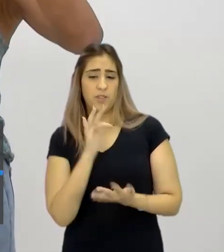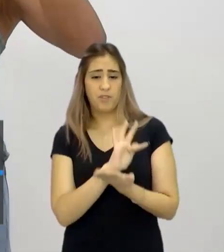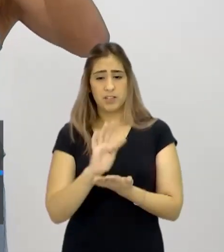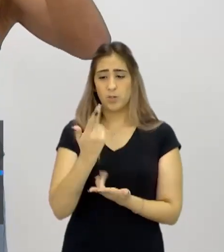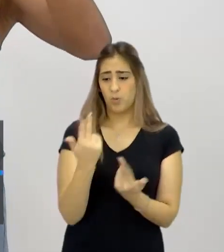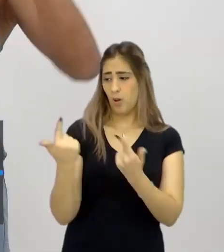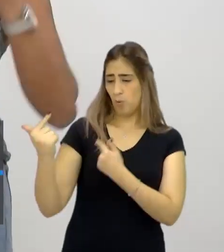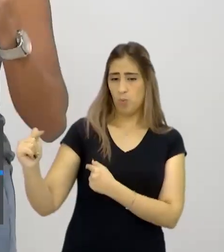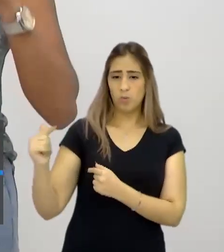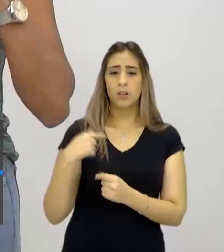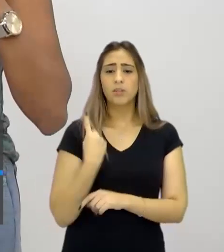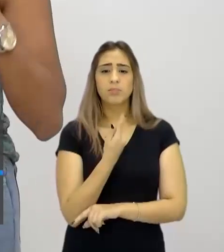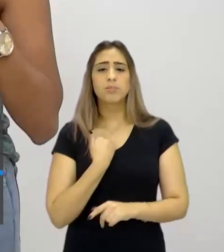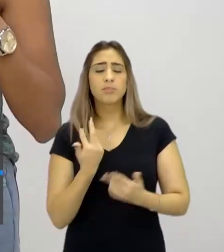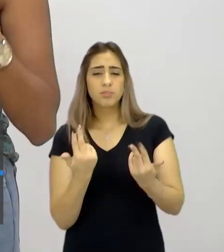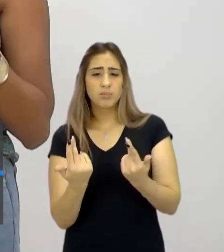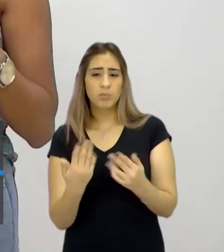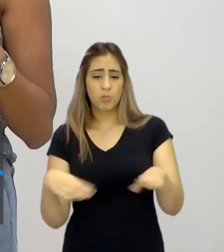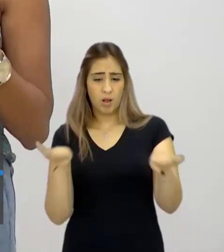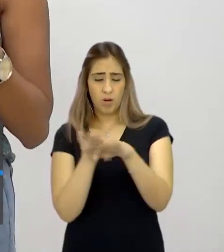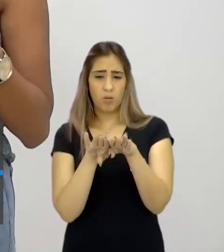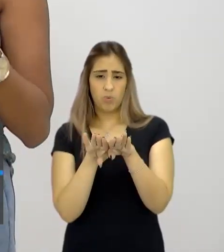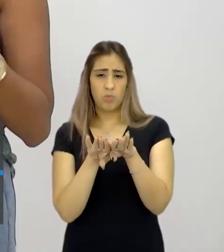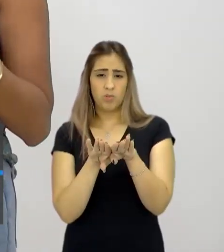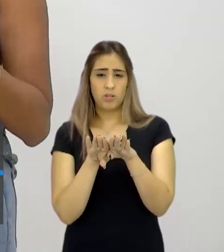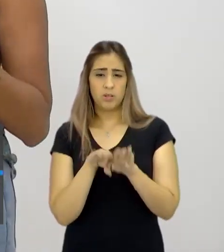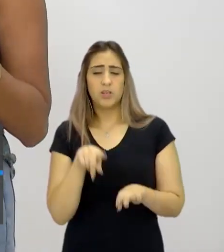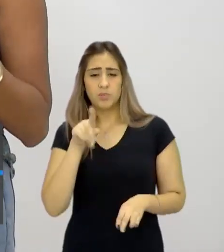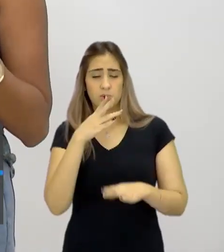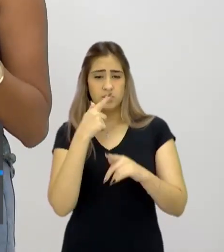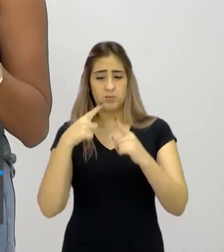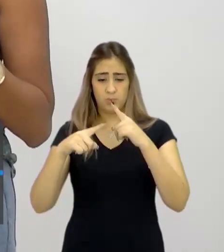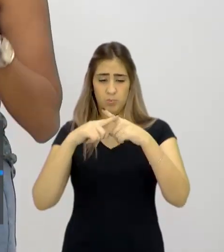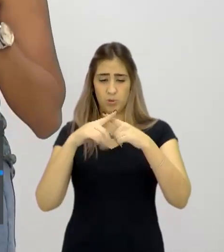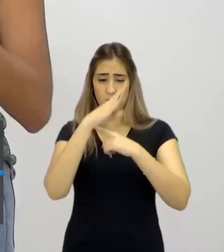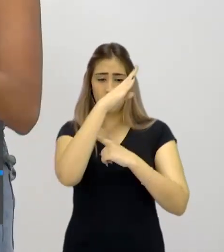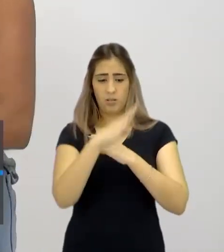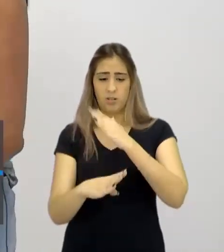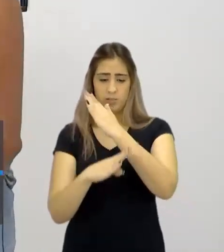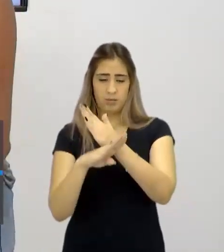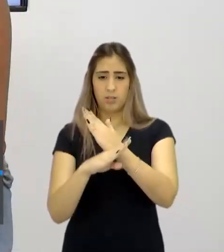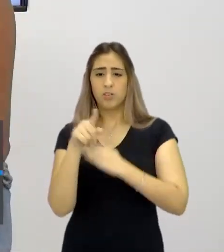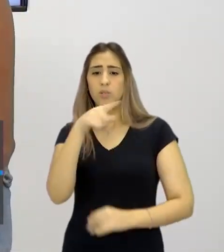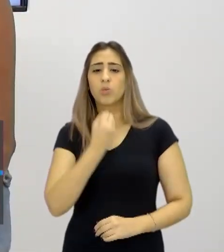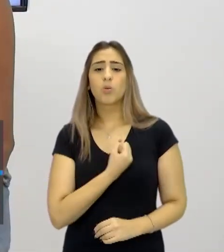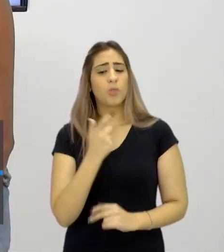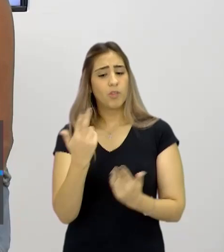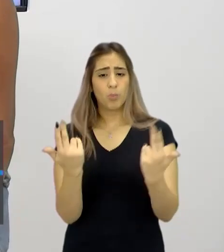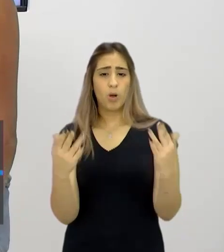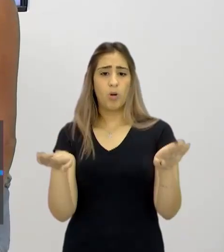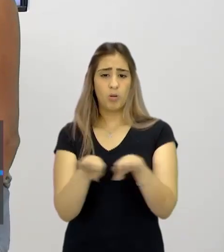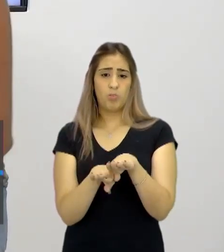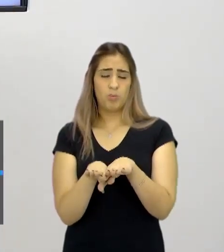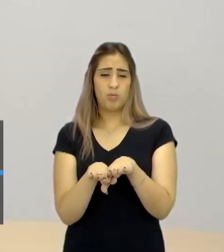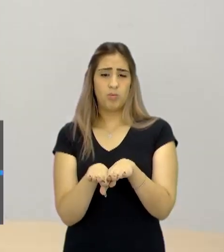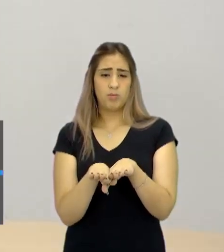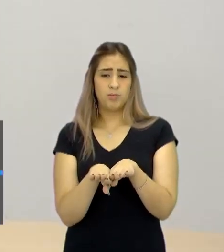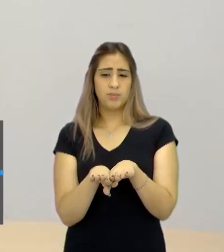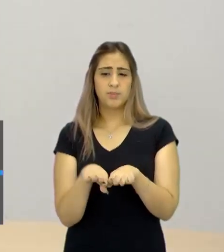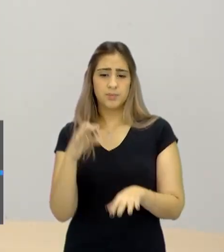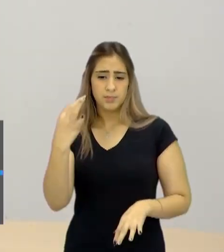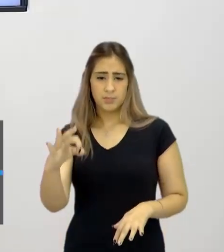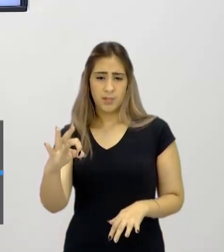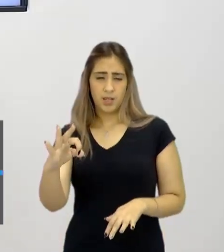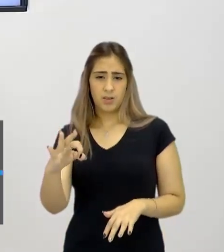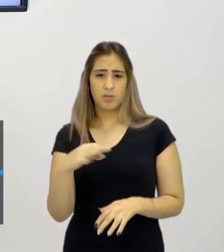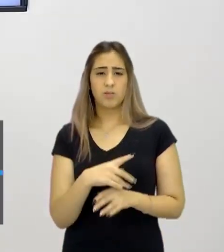outra, se elas forem equivalentes, quando você multiplicar em cruz, o resultado vai dar igualzinho. Certo? Sim. Então, veja,